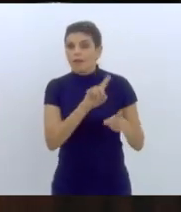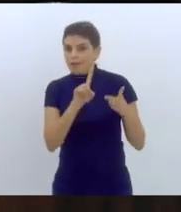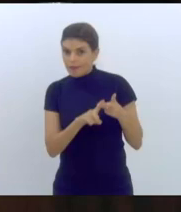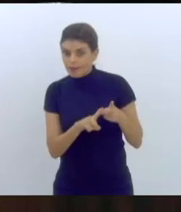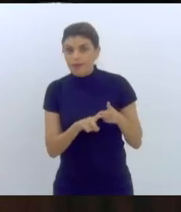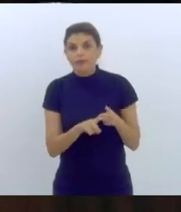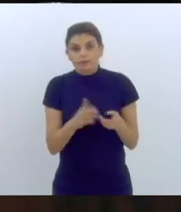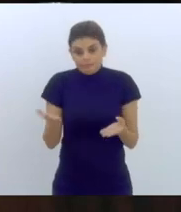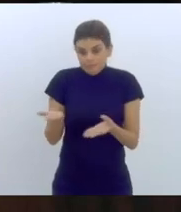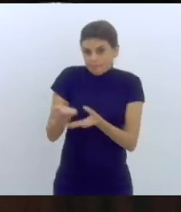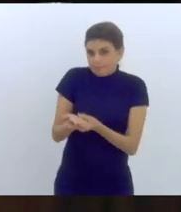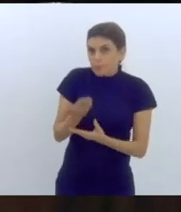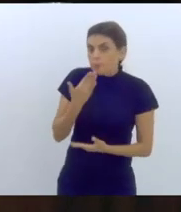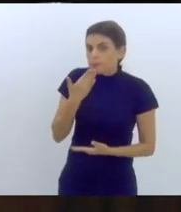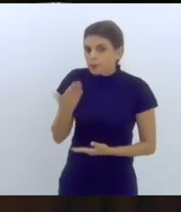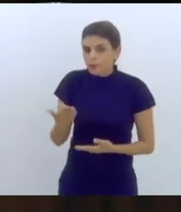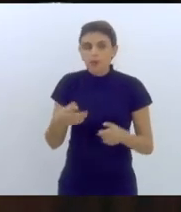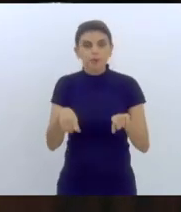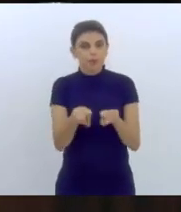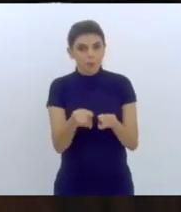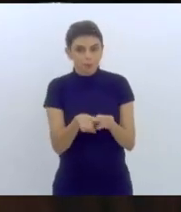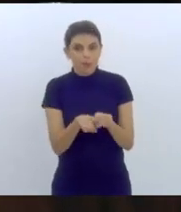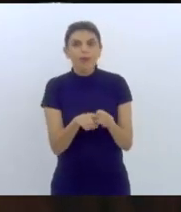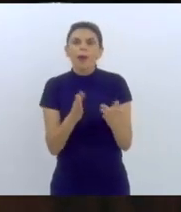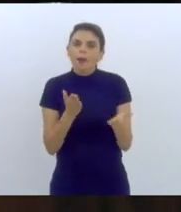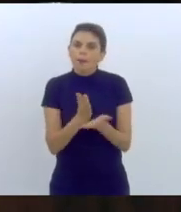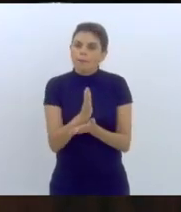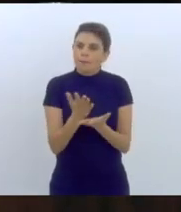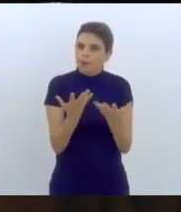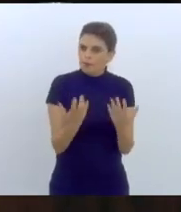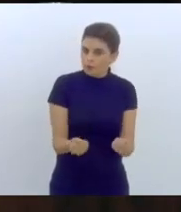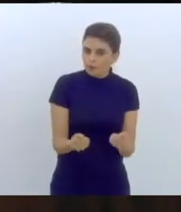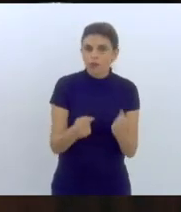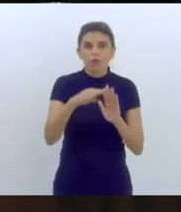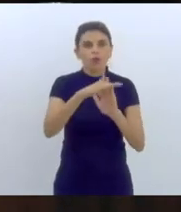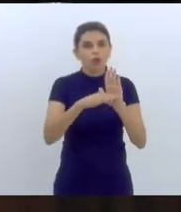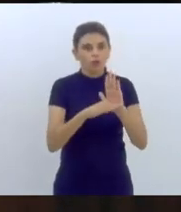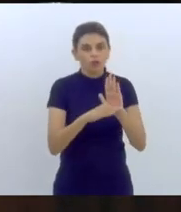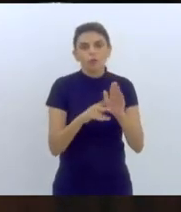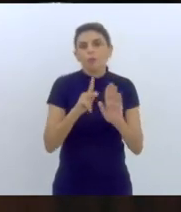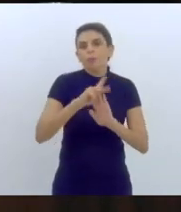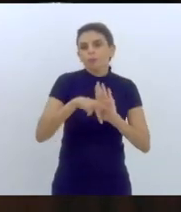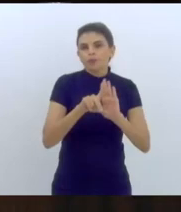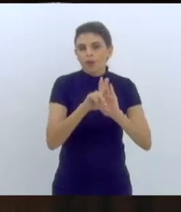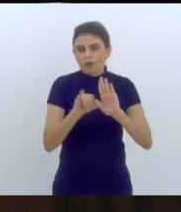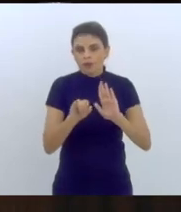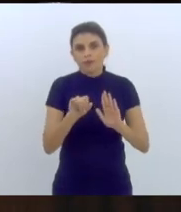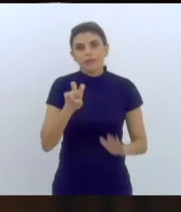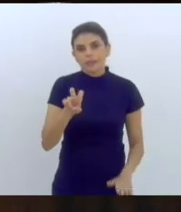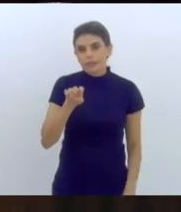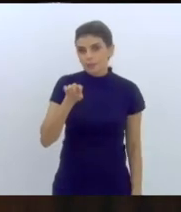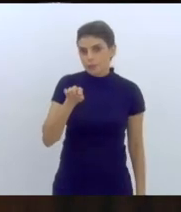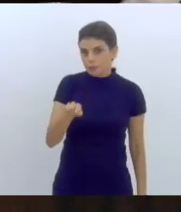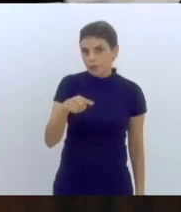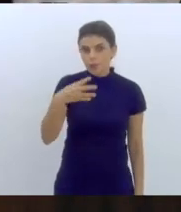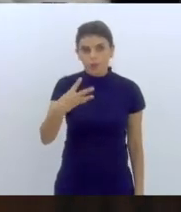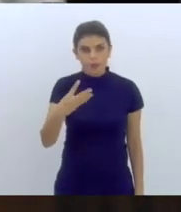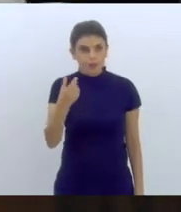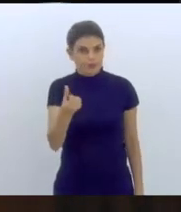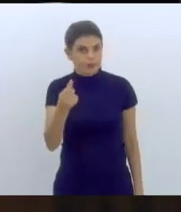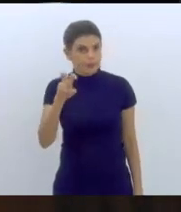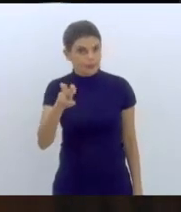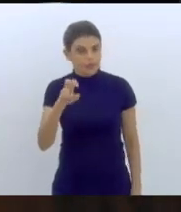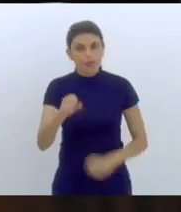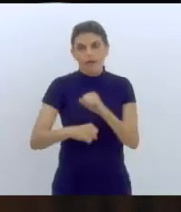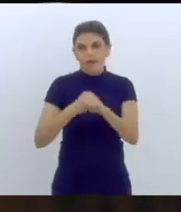sobre a mesa o requerimento de inclusão na ordem do dia do projeto de lei número 5.465